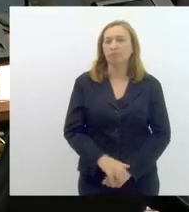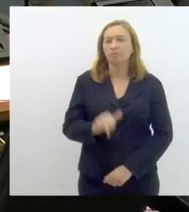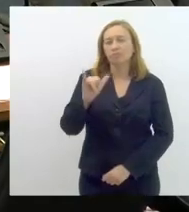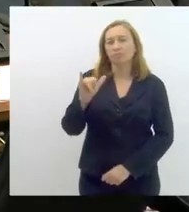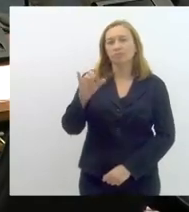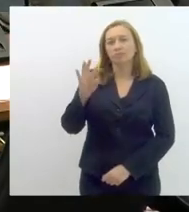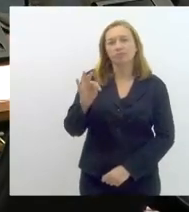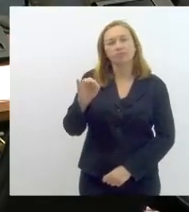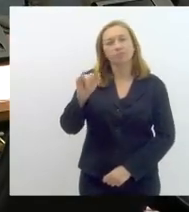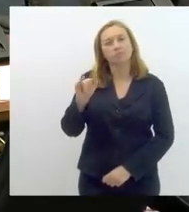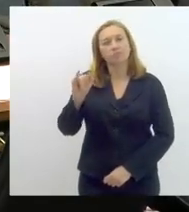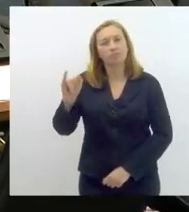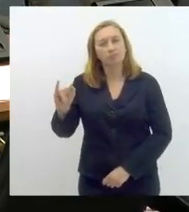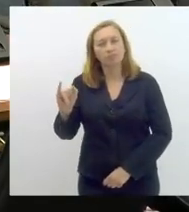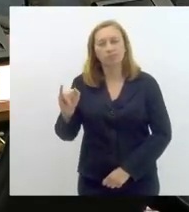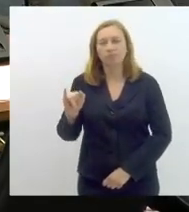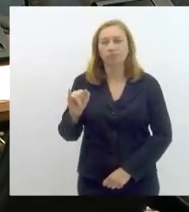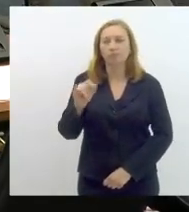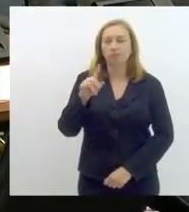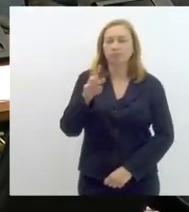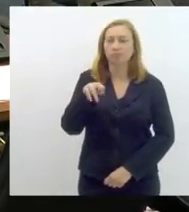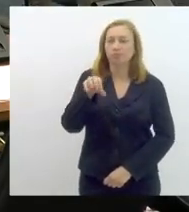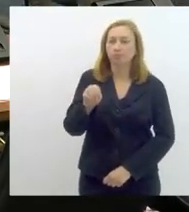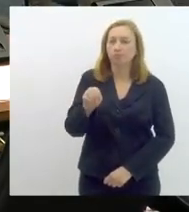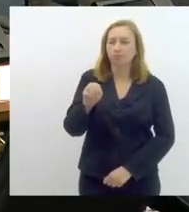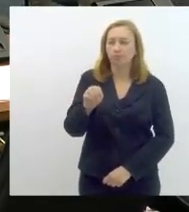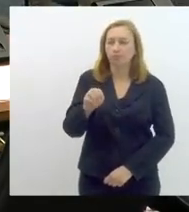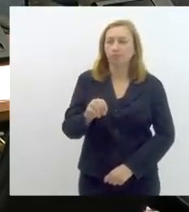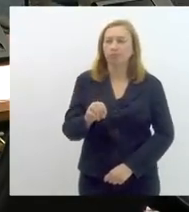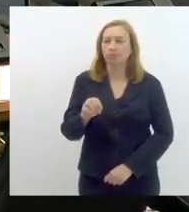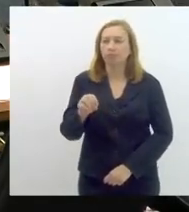Itaguaí, Bruno Felipe Nunes França.